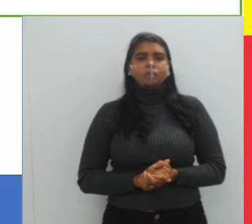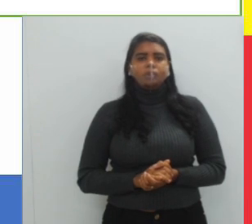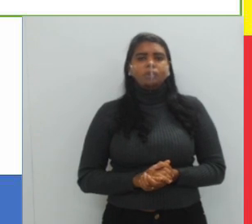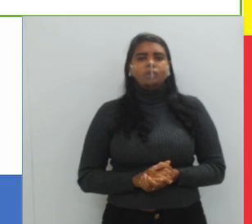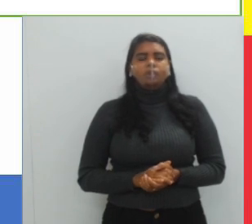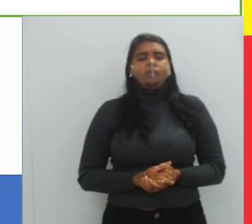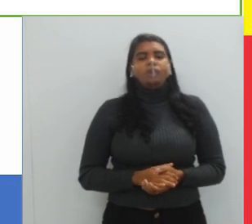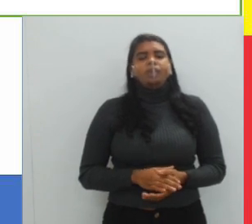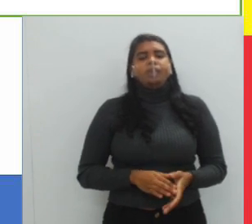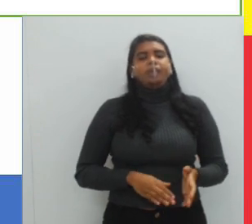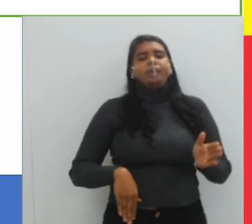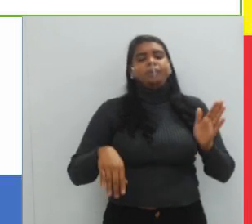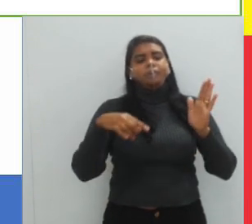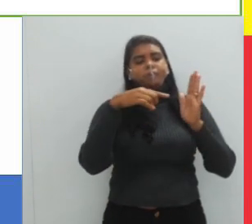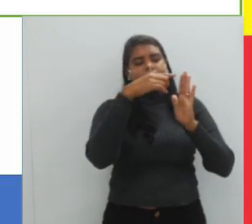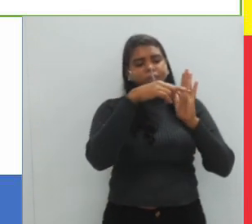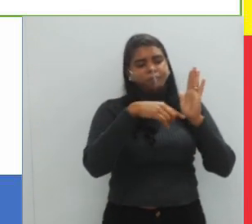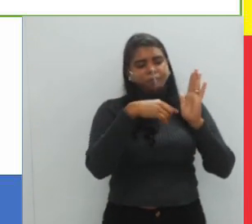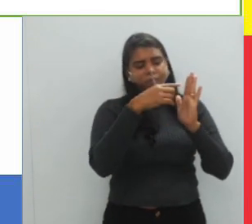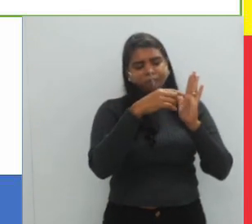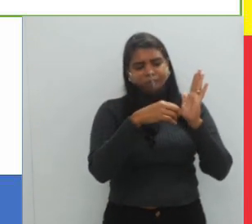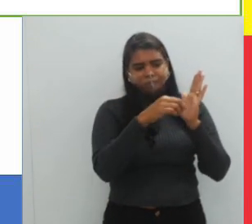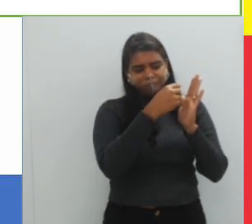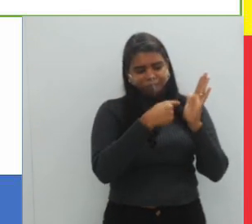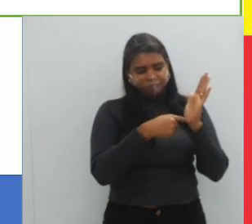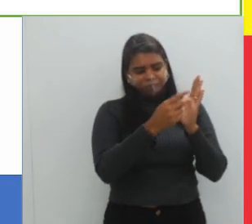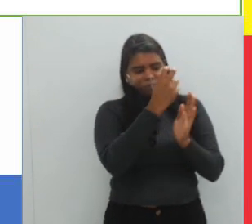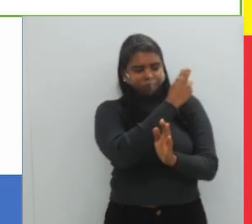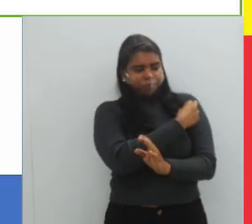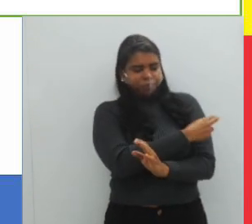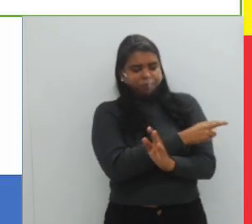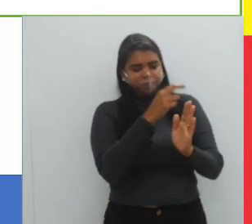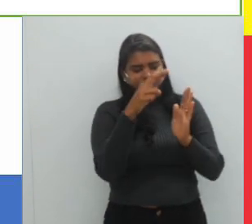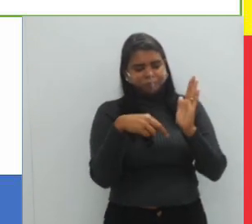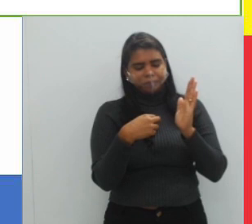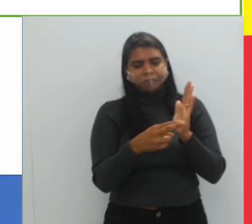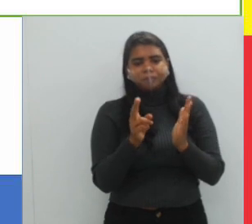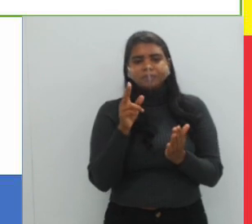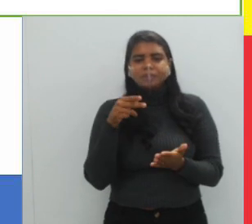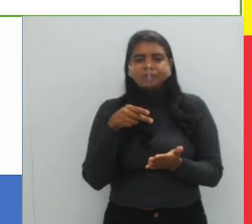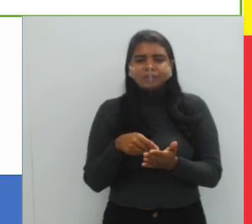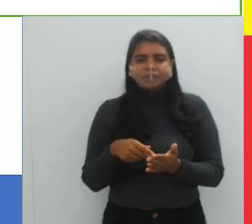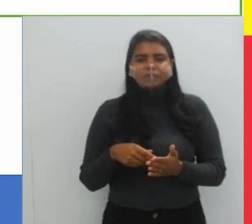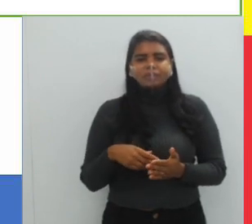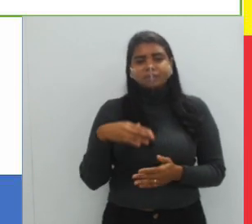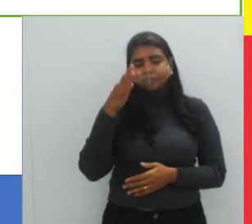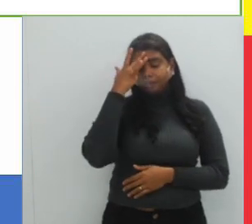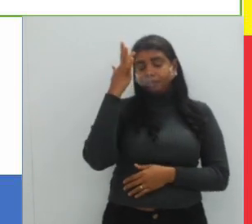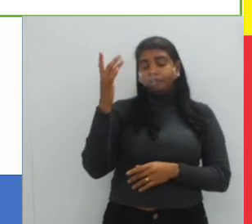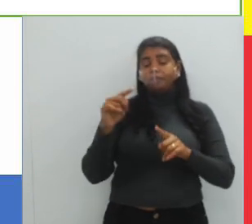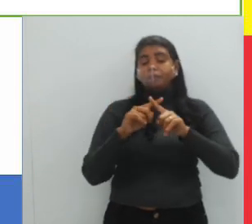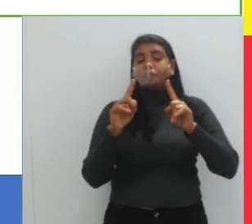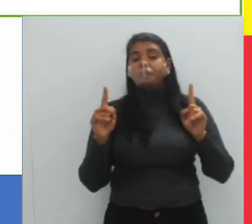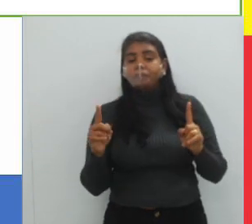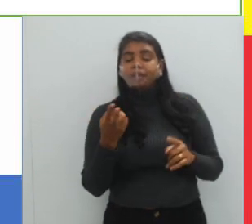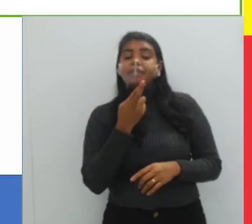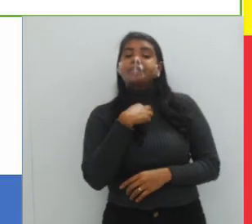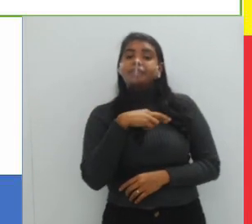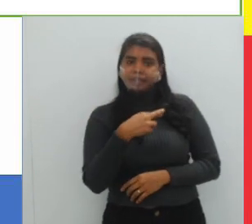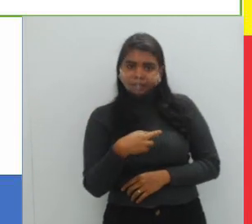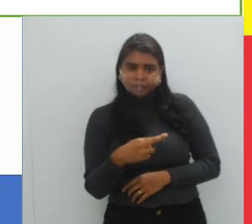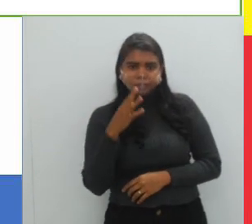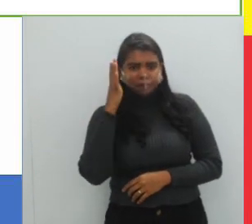Adolf Hitler colocou a suástica, certo? Ela esteve presente, só que na teoria dele, porém é um